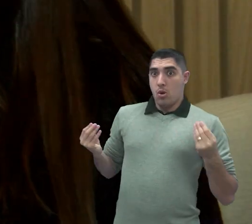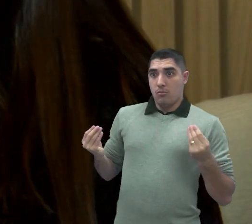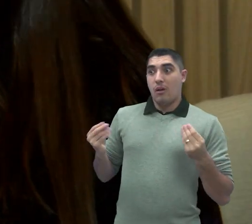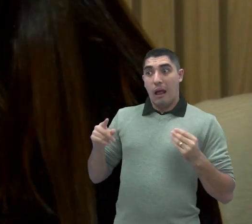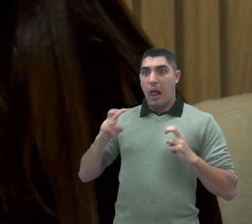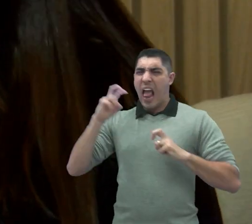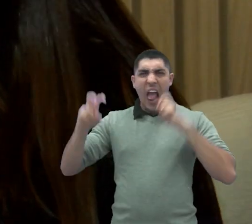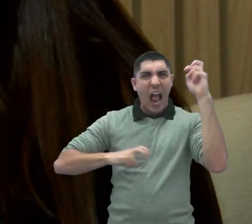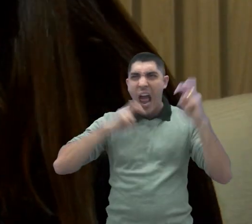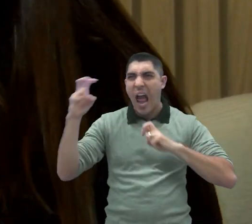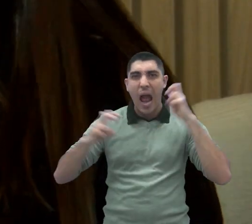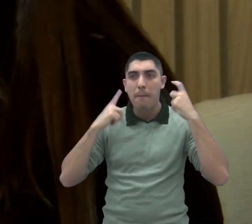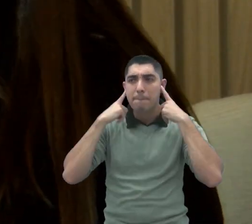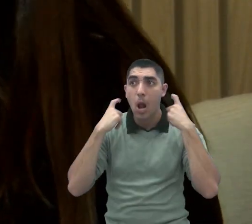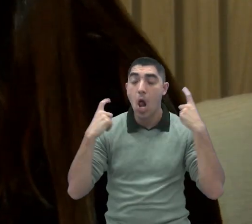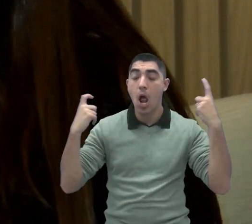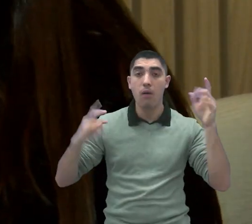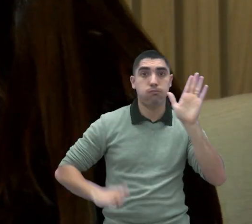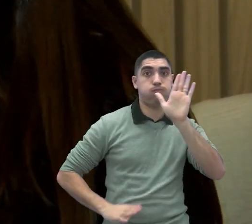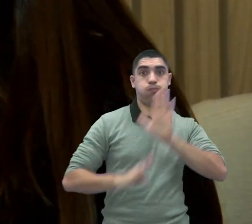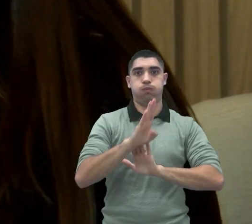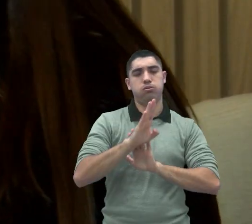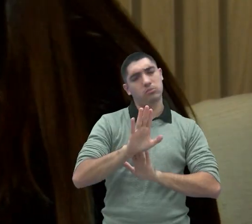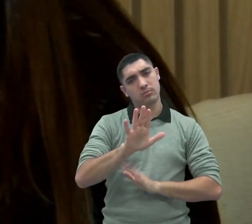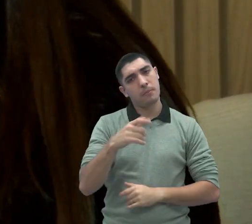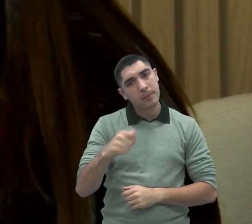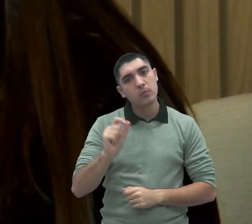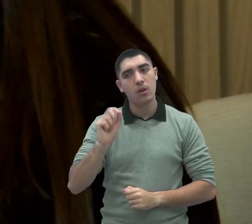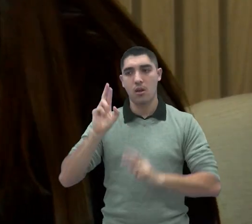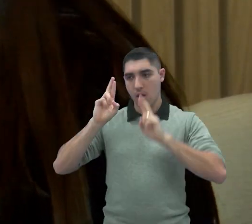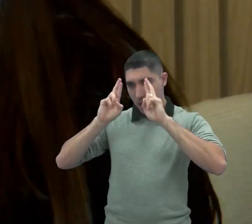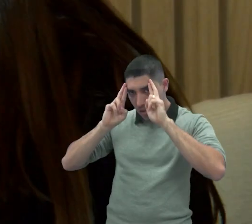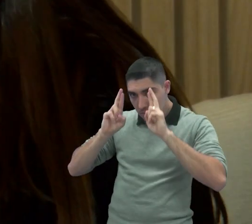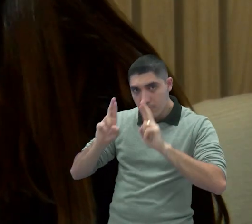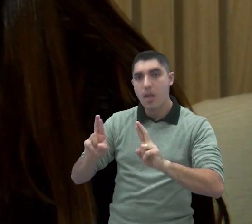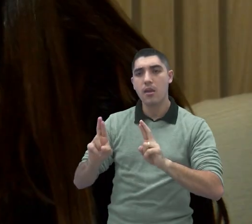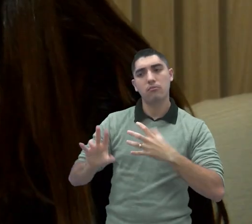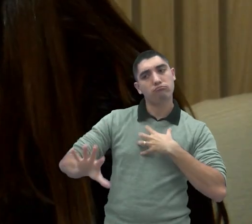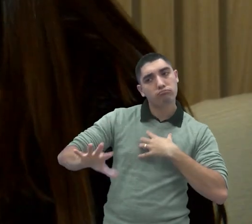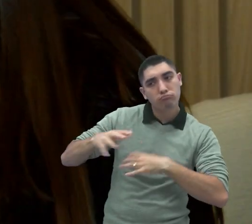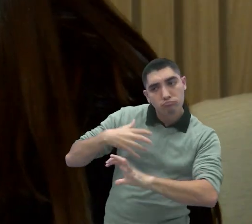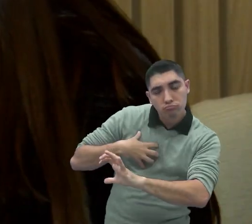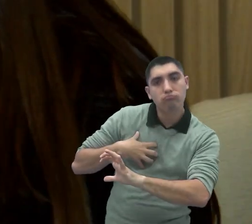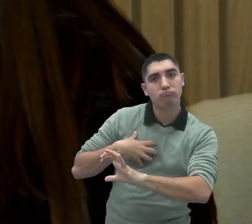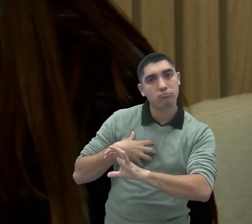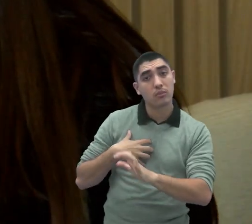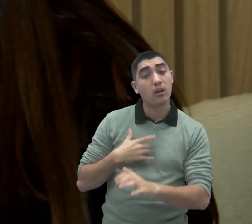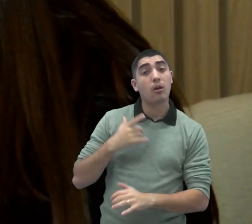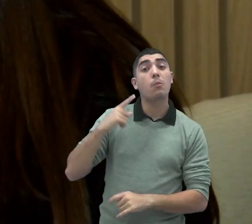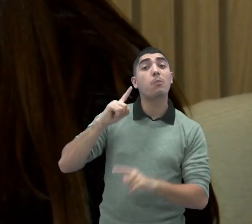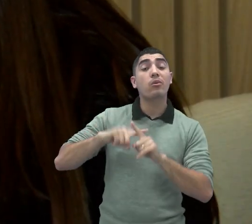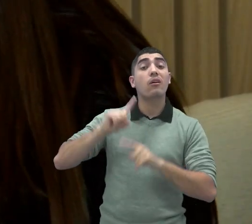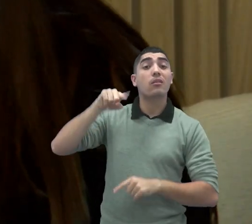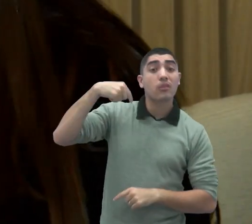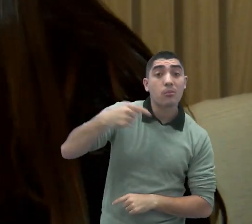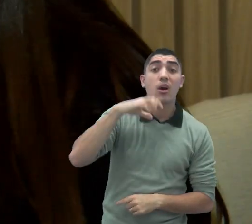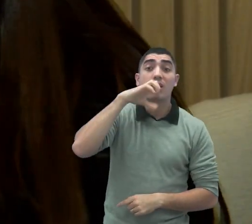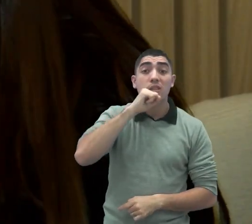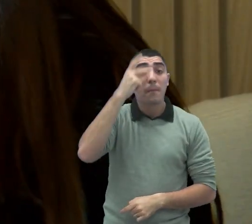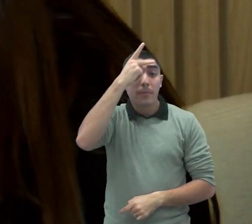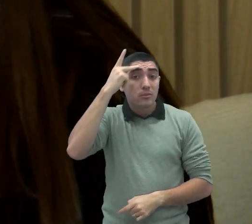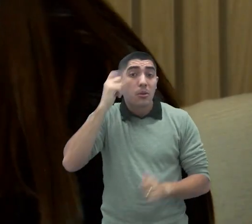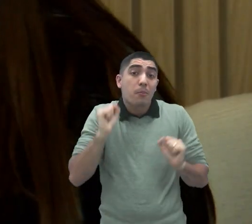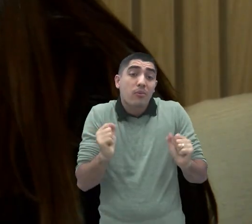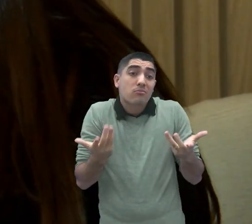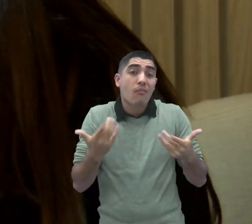barulho sendo maior, né? E que tenha, sim, o respeito, né, com o próximo, porque no dia seguinte o